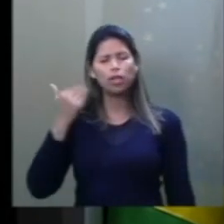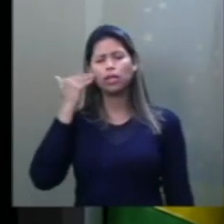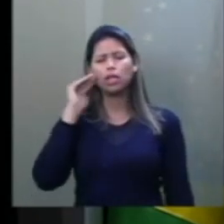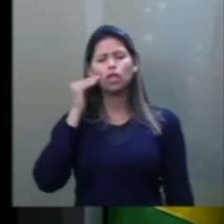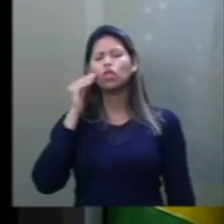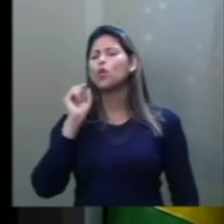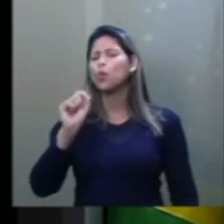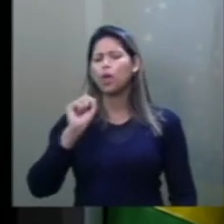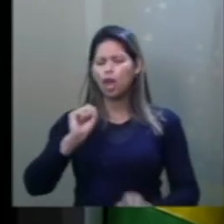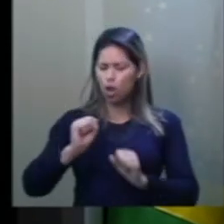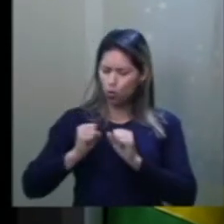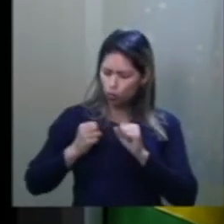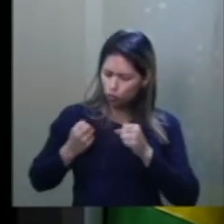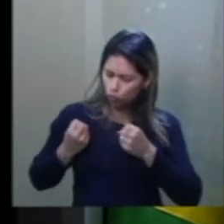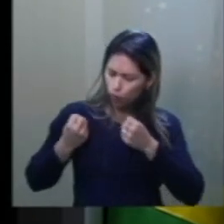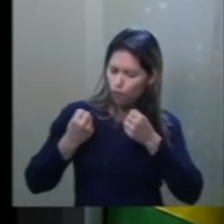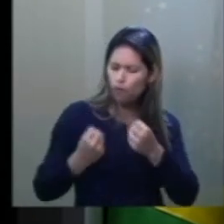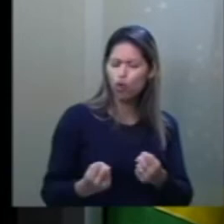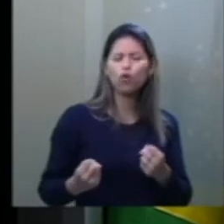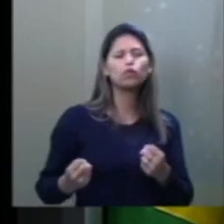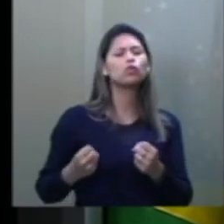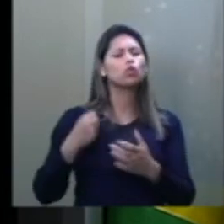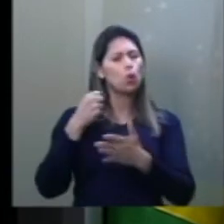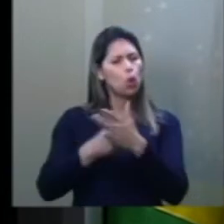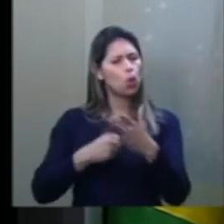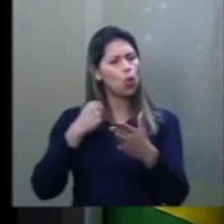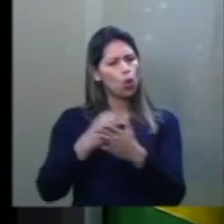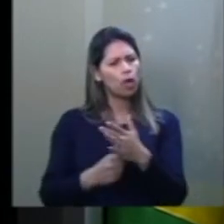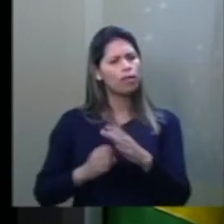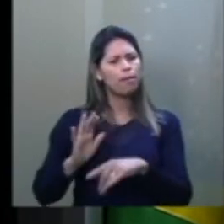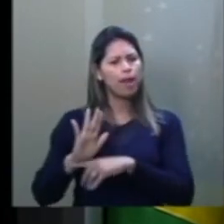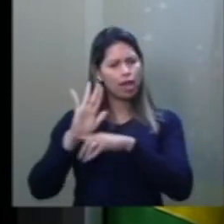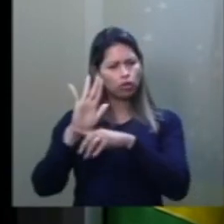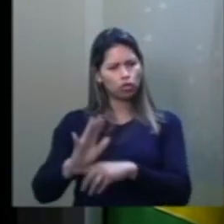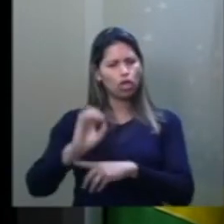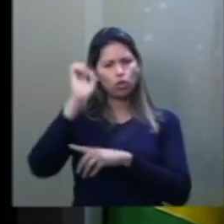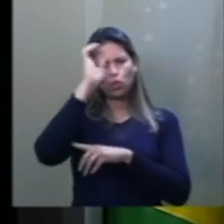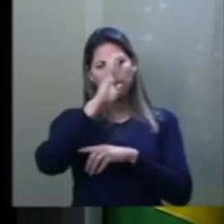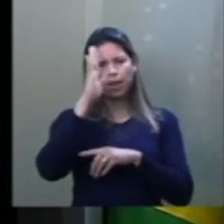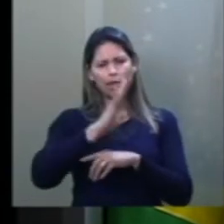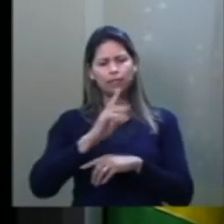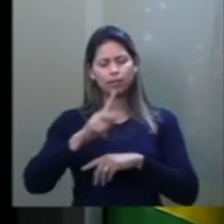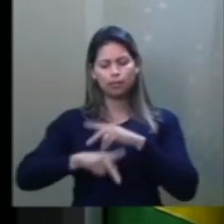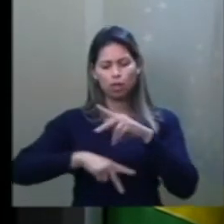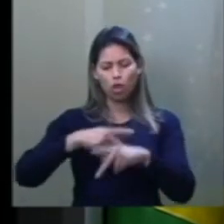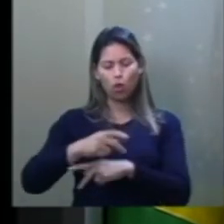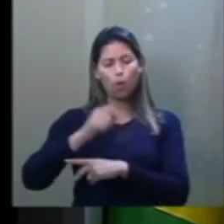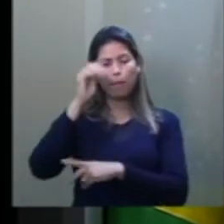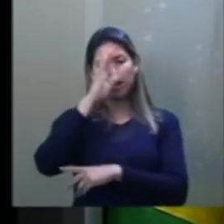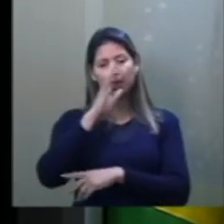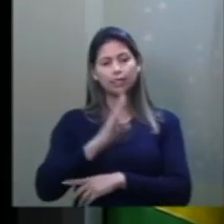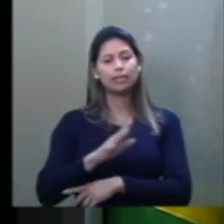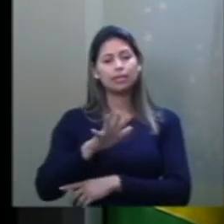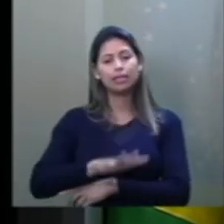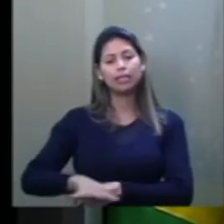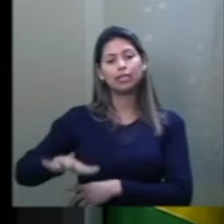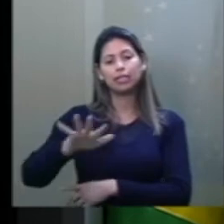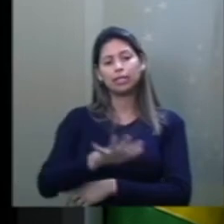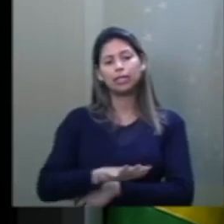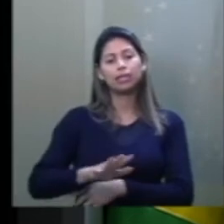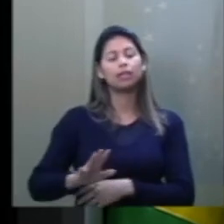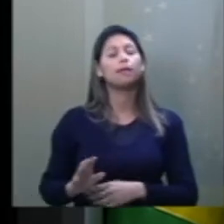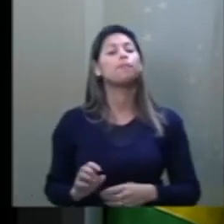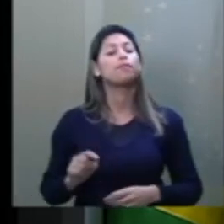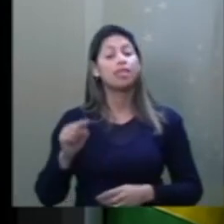ao esforço que fazem em defesa do Brasil, em defesa dos brasileiros. Eles estão ali